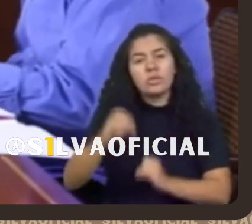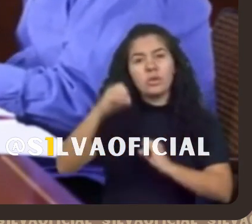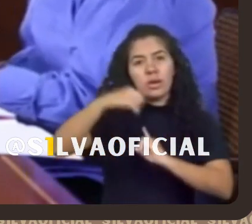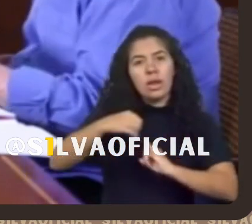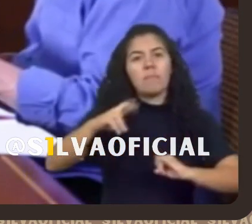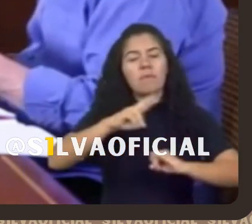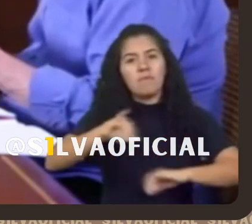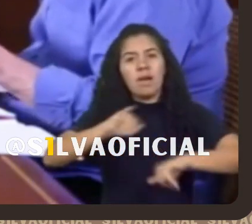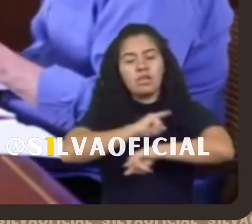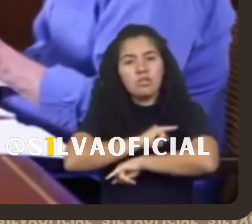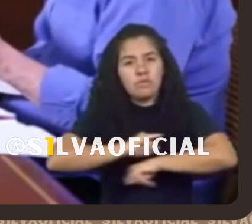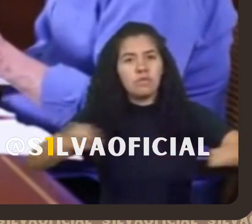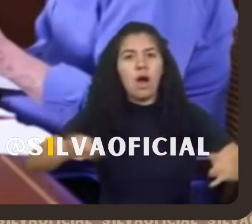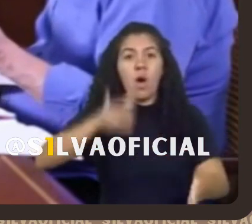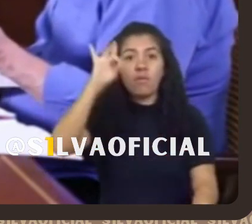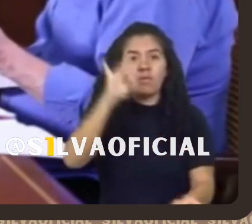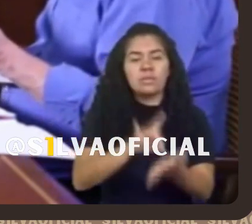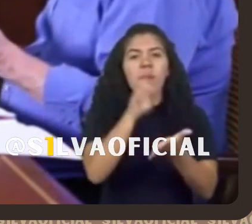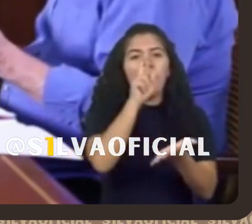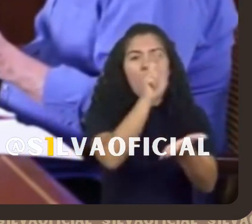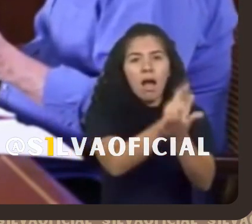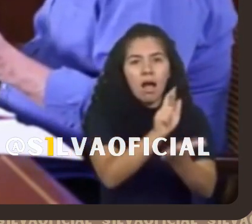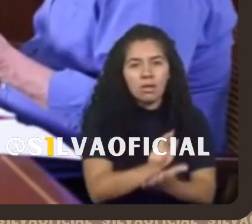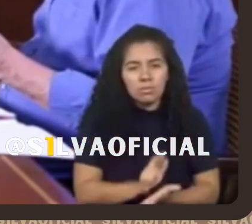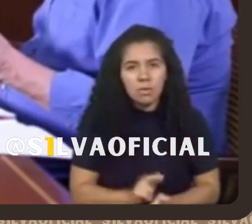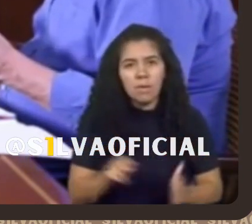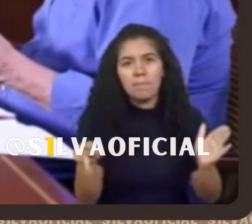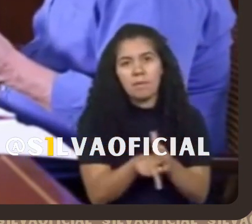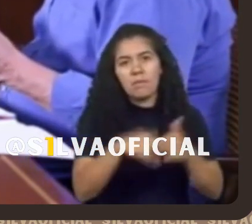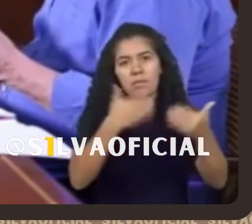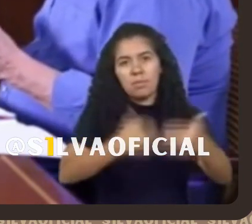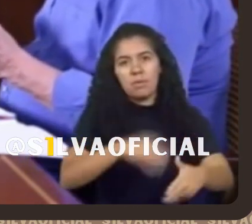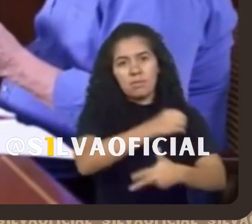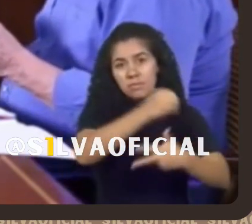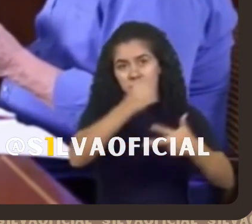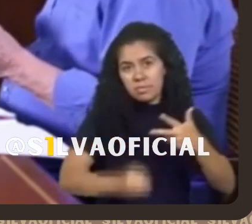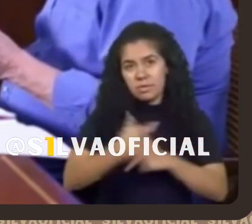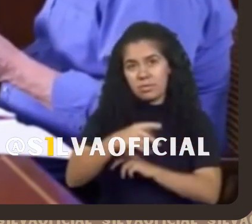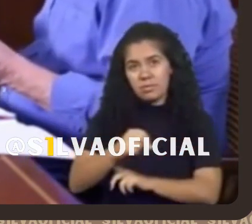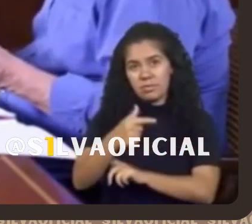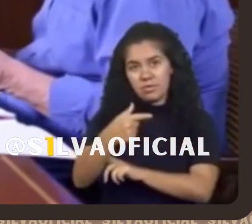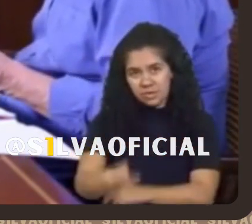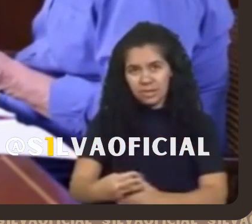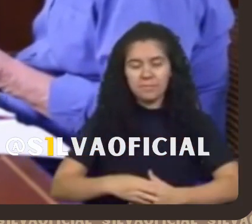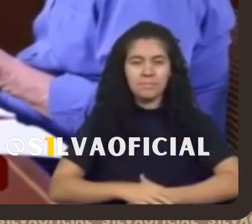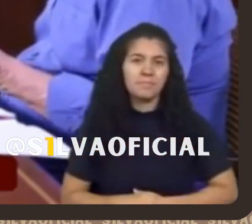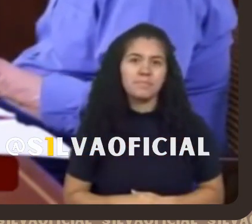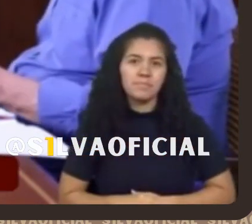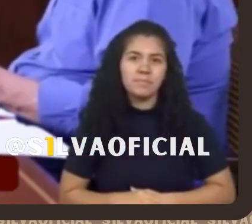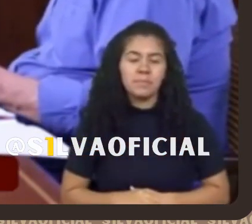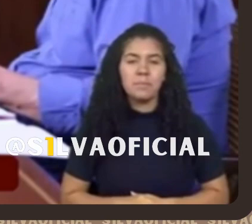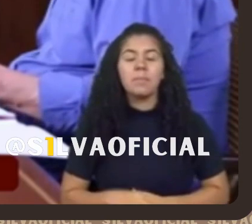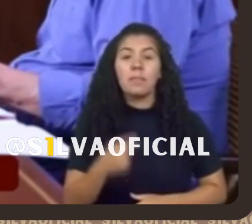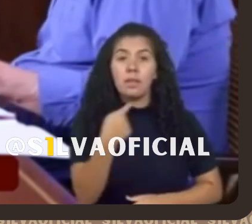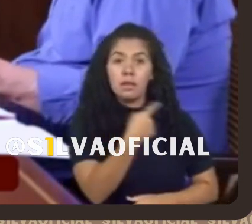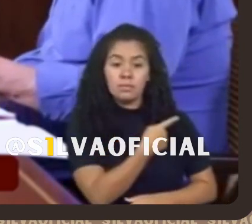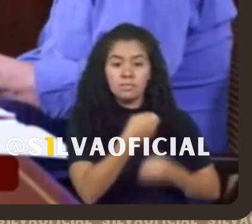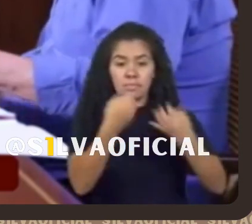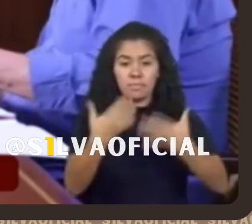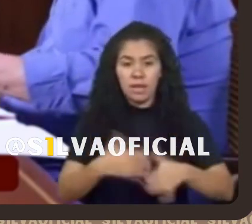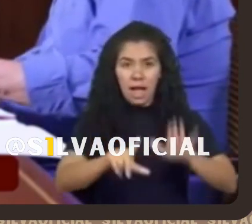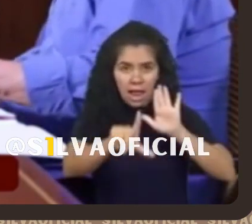oficial das provas eh do Enem de 2023 uhum sim e essa lei de cotas já tá valendo para esse Enem